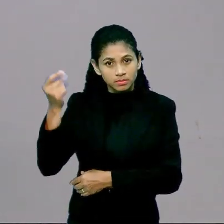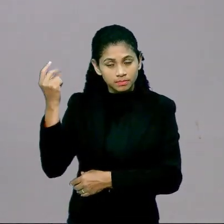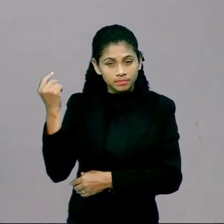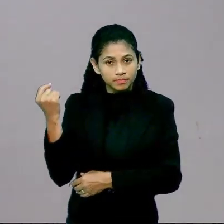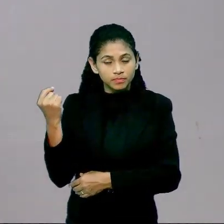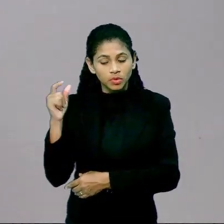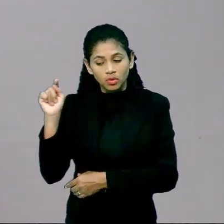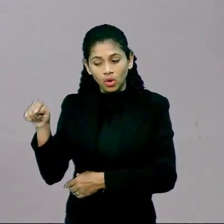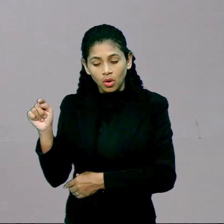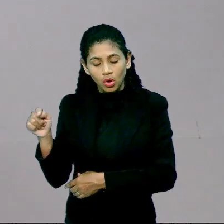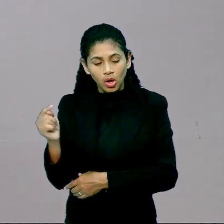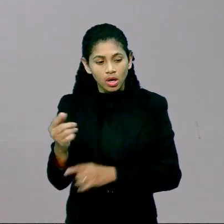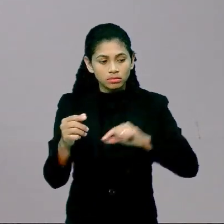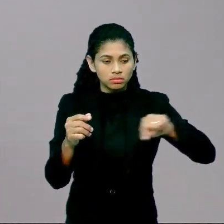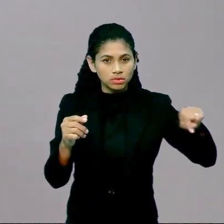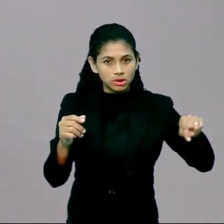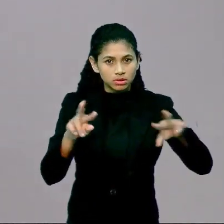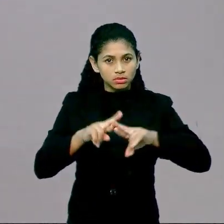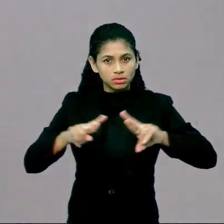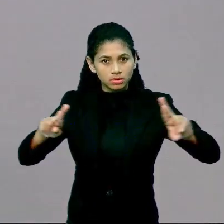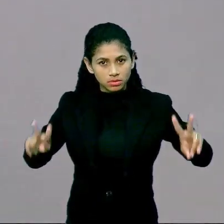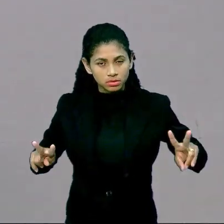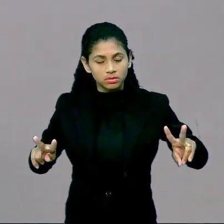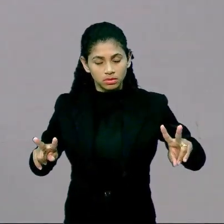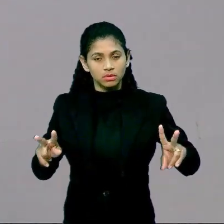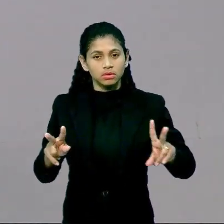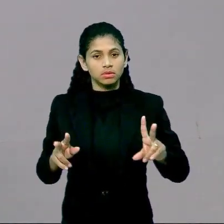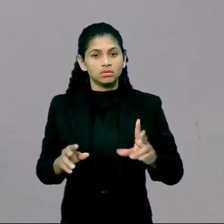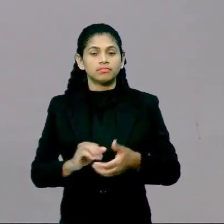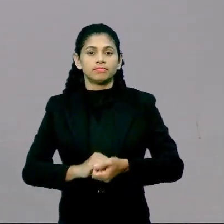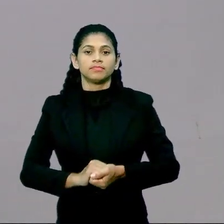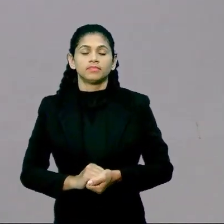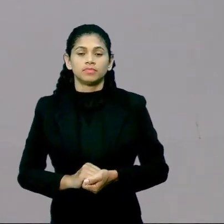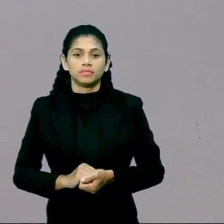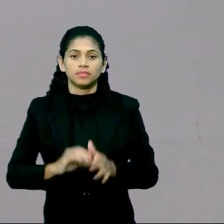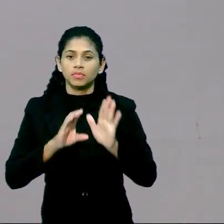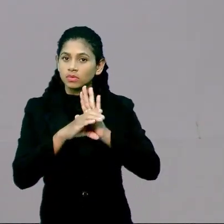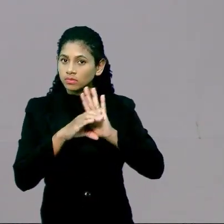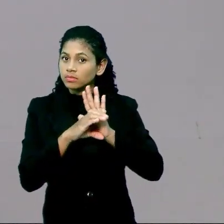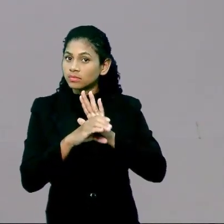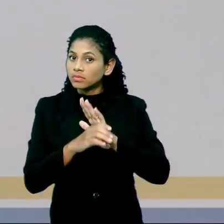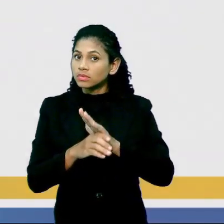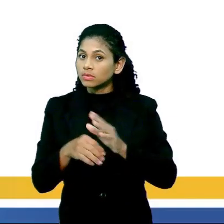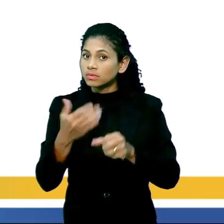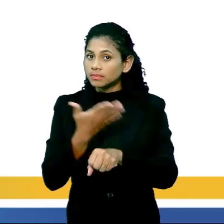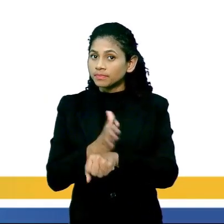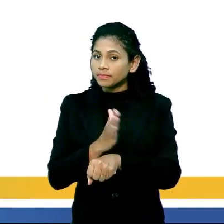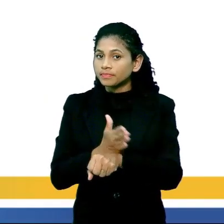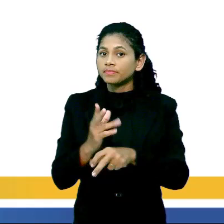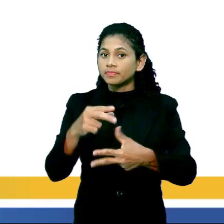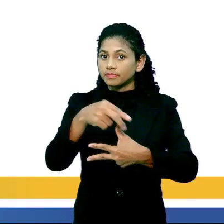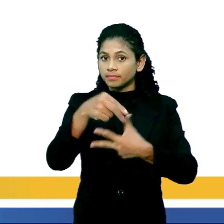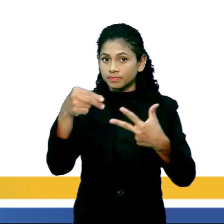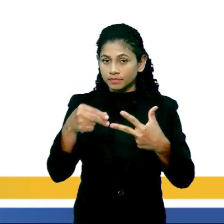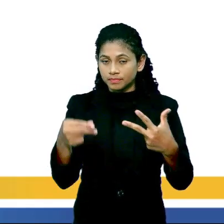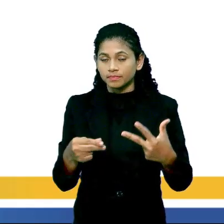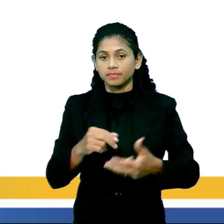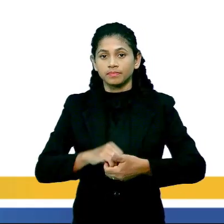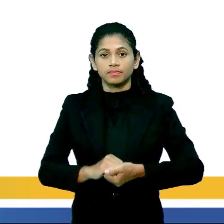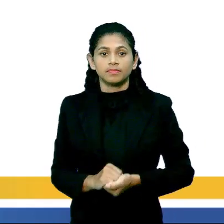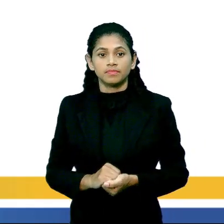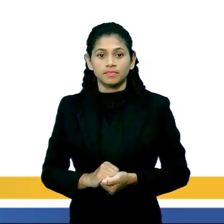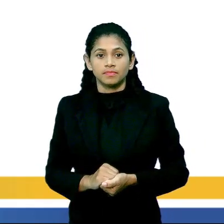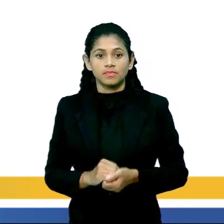ocidental, para depois, de fato, a gente problematizar e fazer essa conceituação na prática do Enem. Então, foco em tela, que a gente vai fazer a